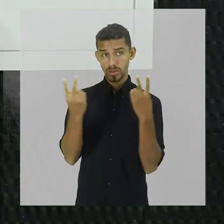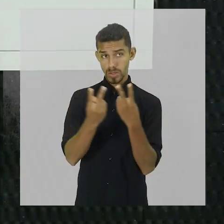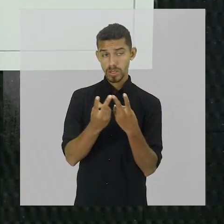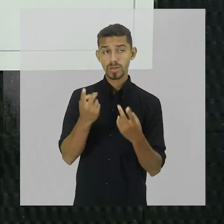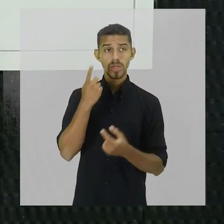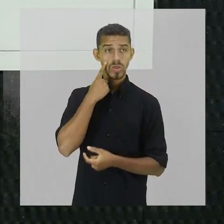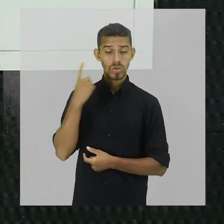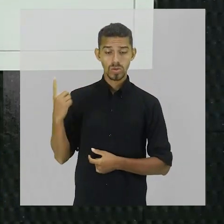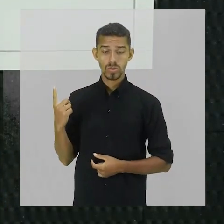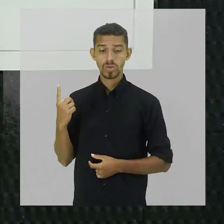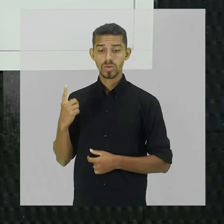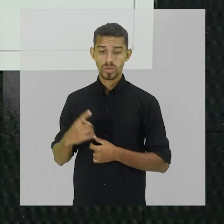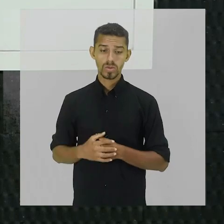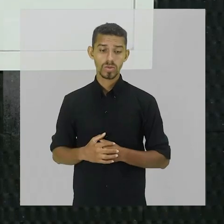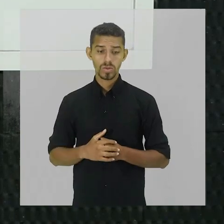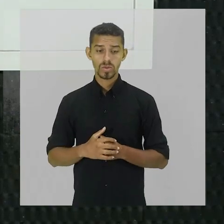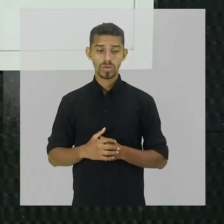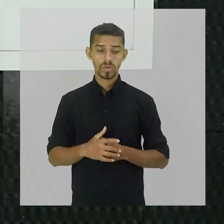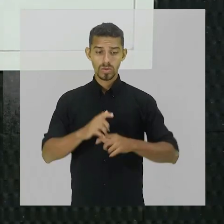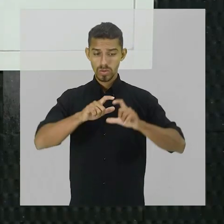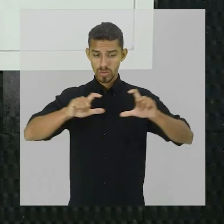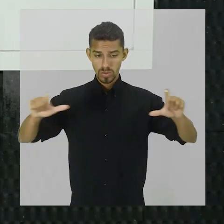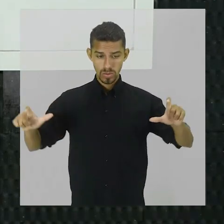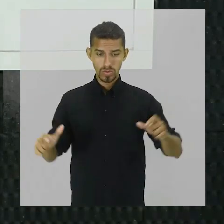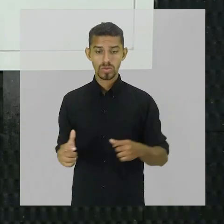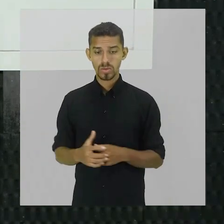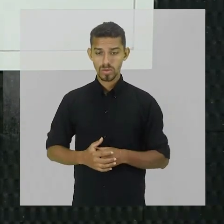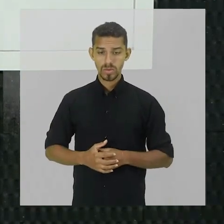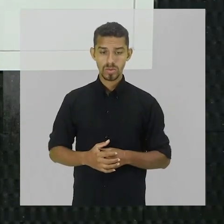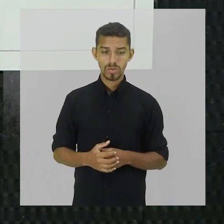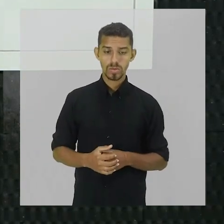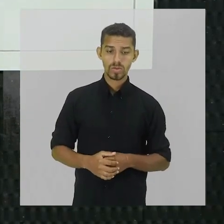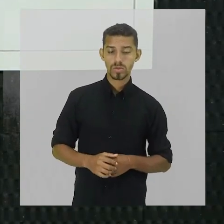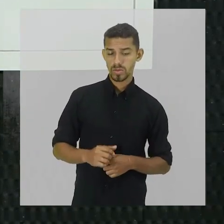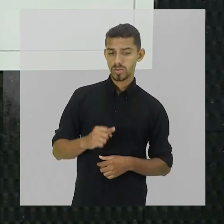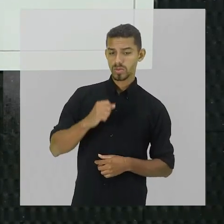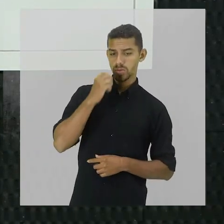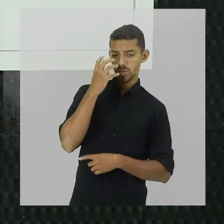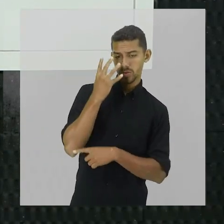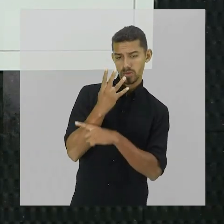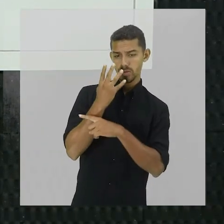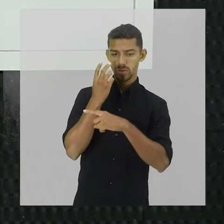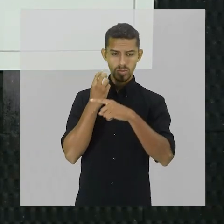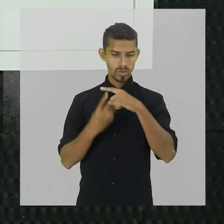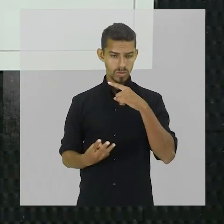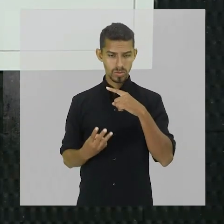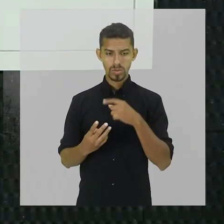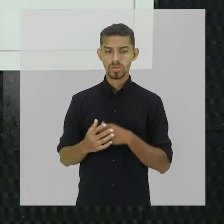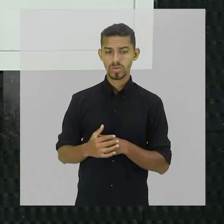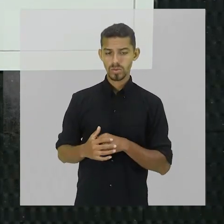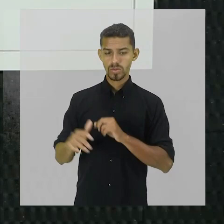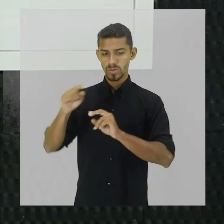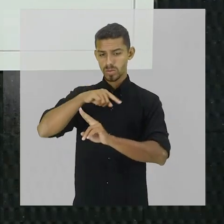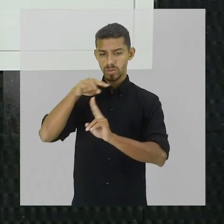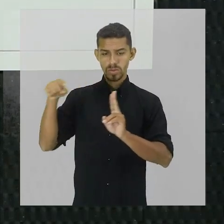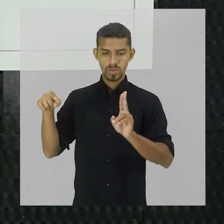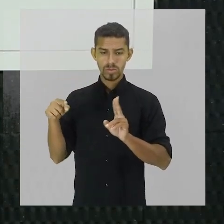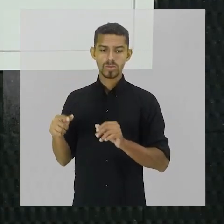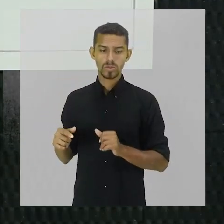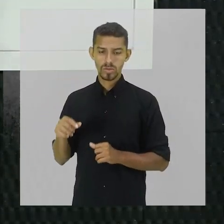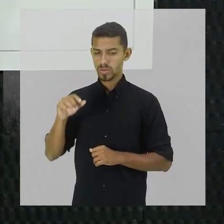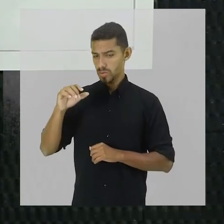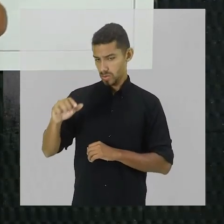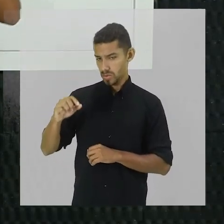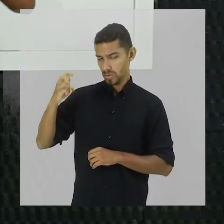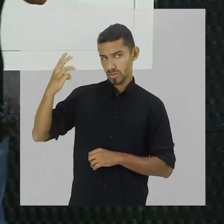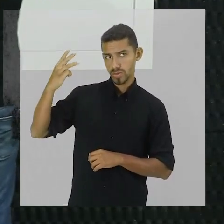esfera, a fórmula é 4/3 de πr ao cubo. Mas eu tenho 8. Então, vai